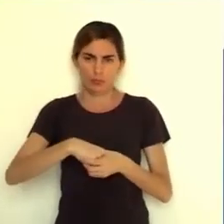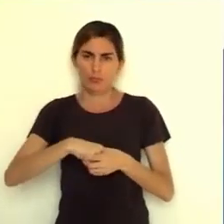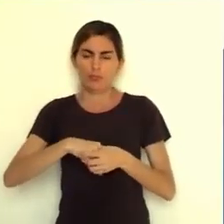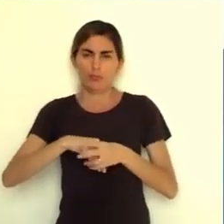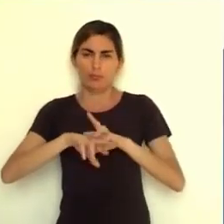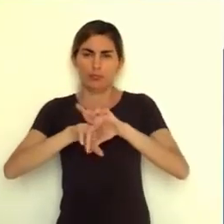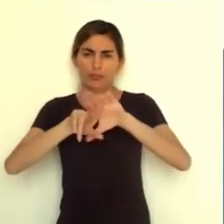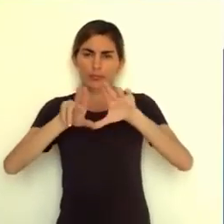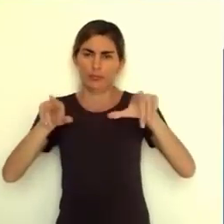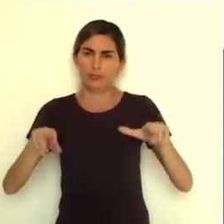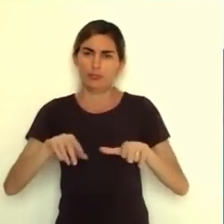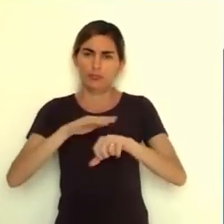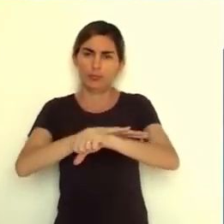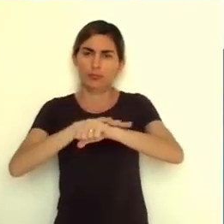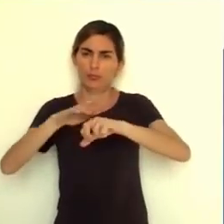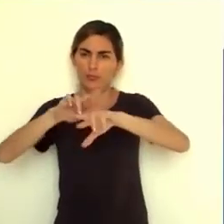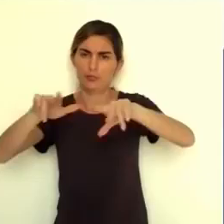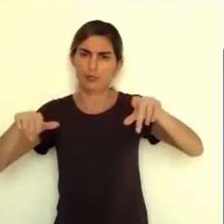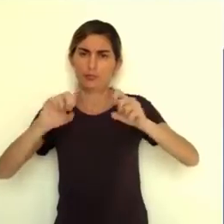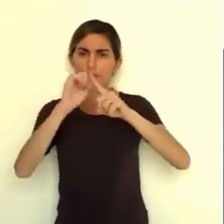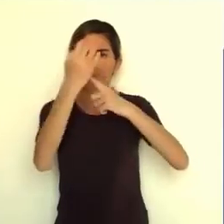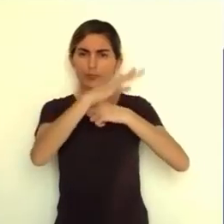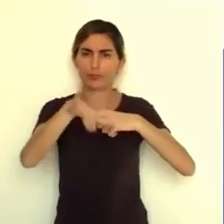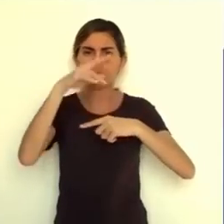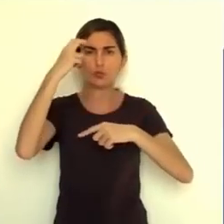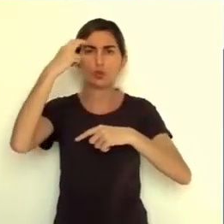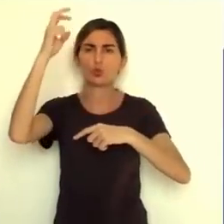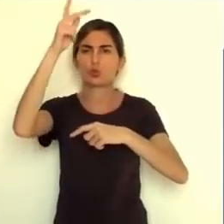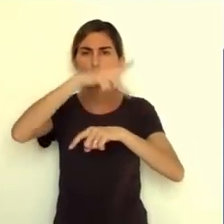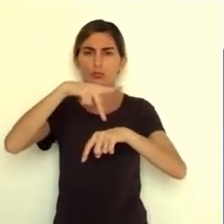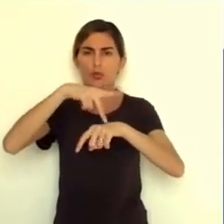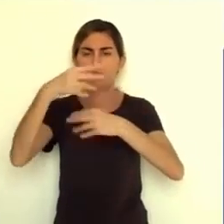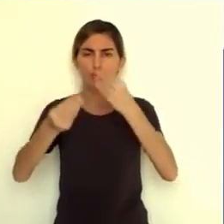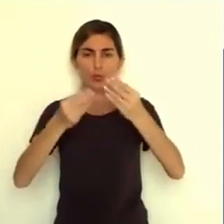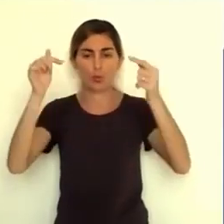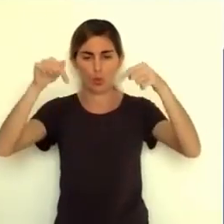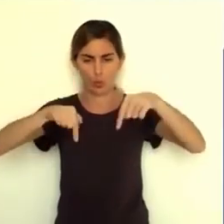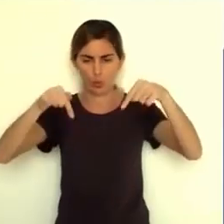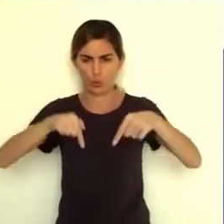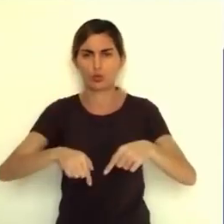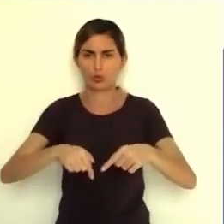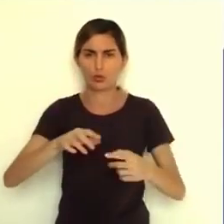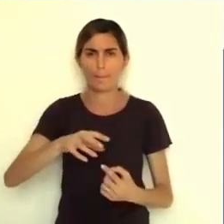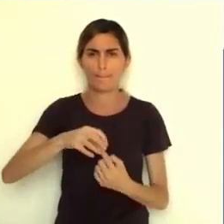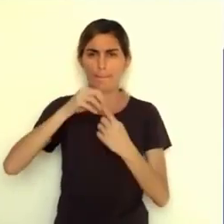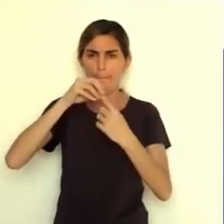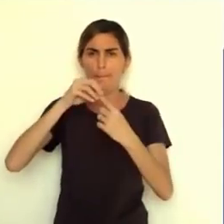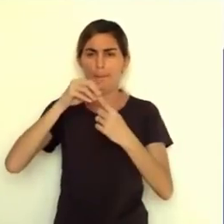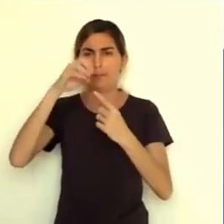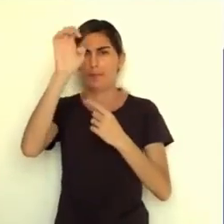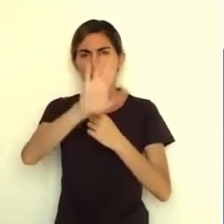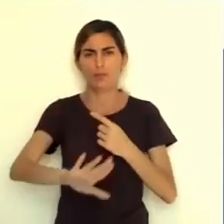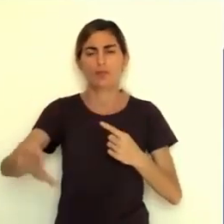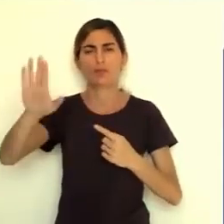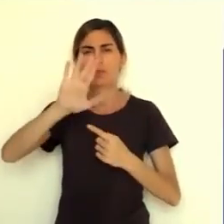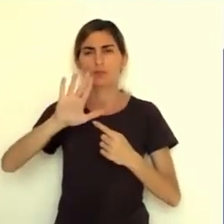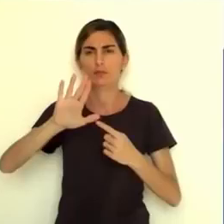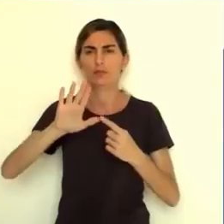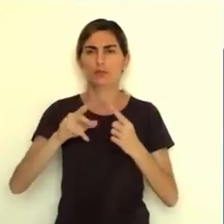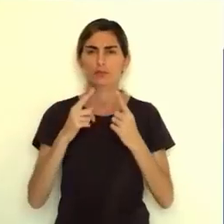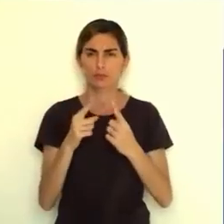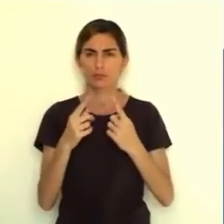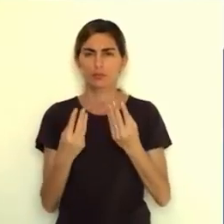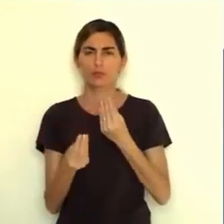dentro dessa conformação étnica, social e cultural do país como um todo. Hoje é de predomínio